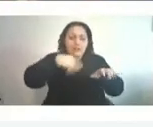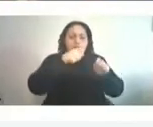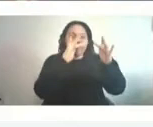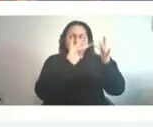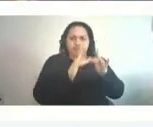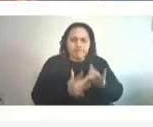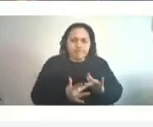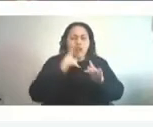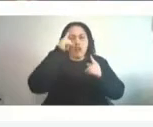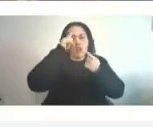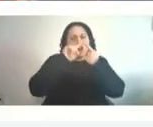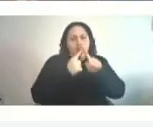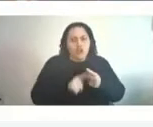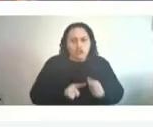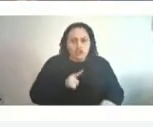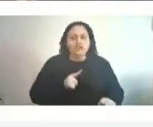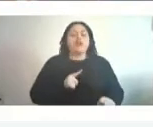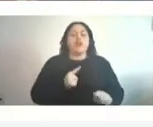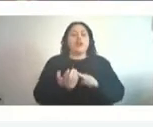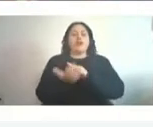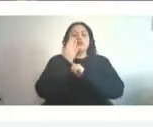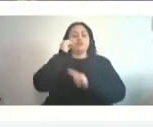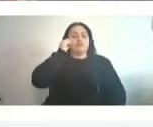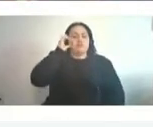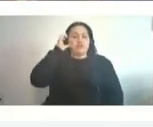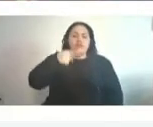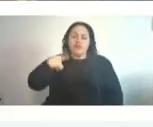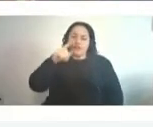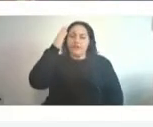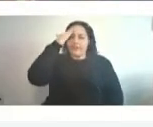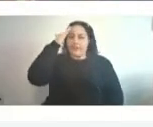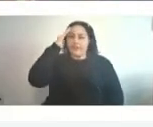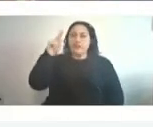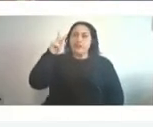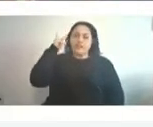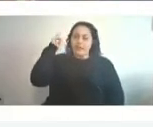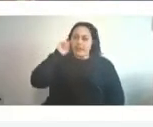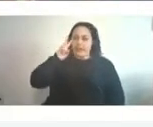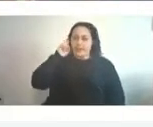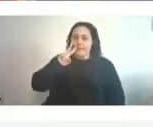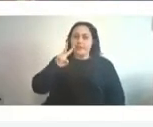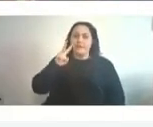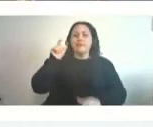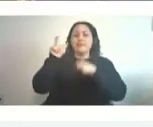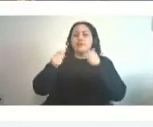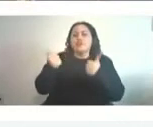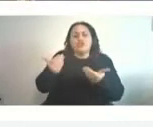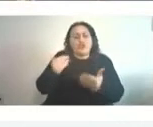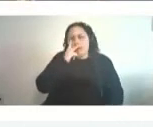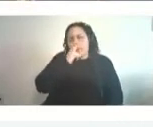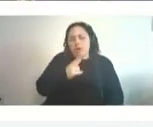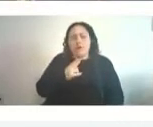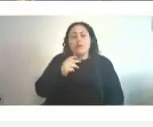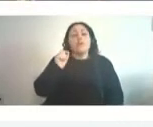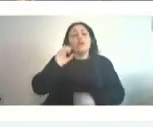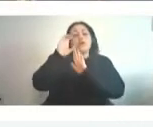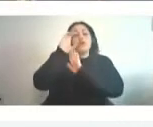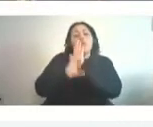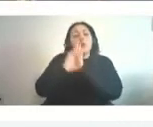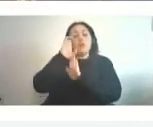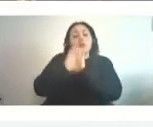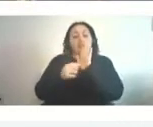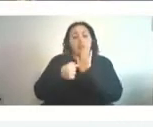história de vocês isso com clareza, mesmo os mais jovens, né? Que são os nossos currículos. Os nossos currículos são divididos